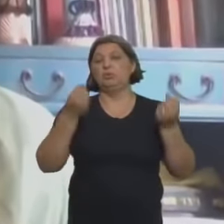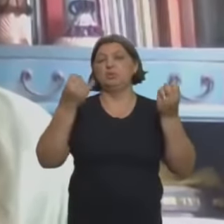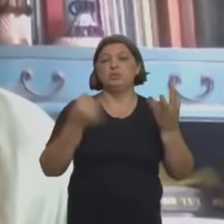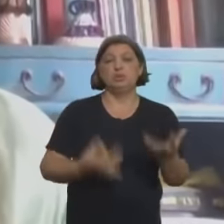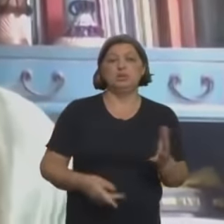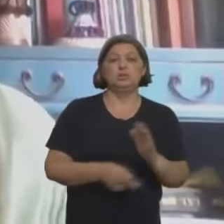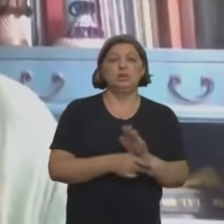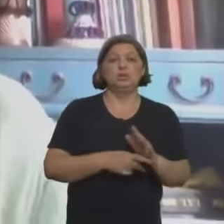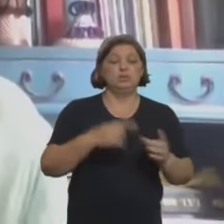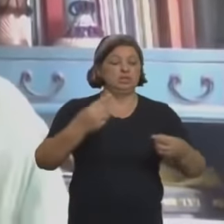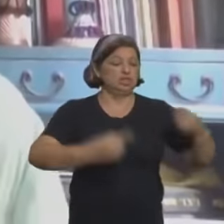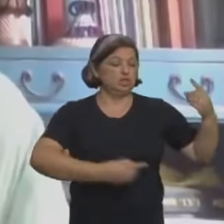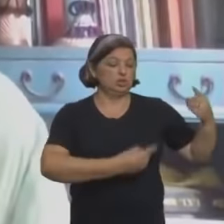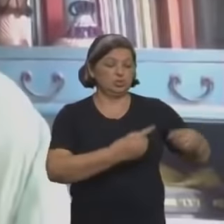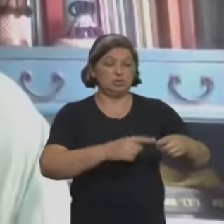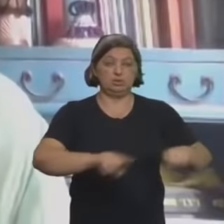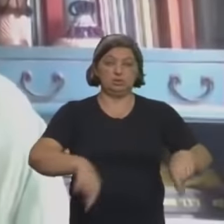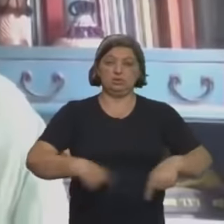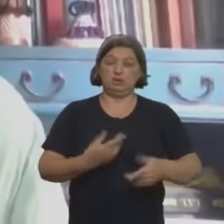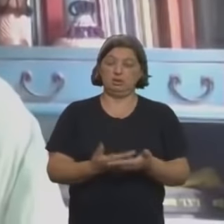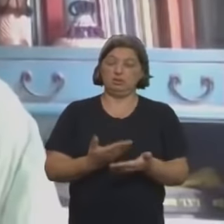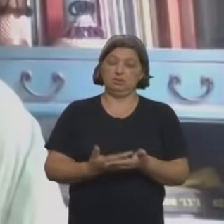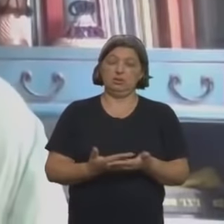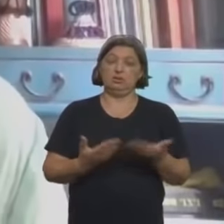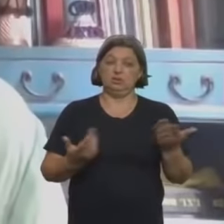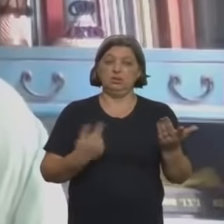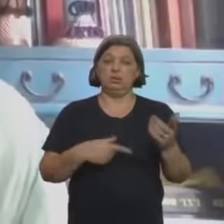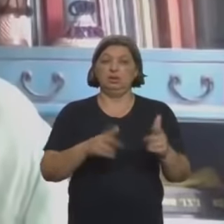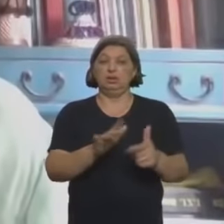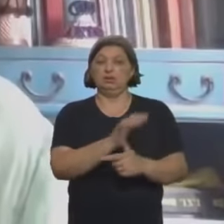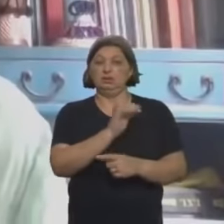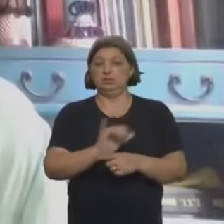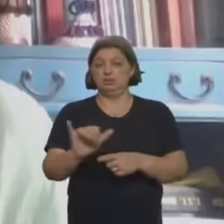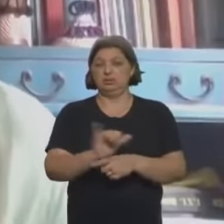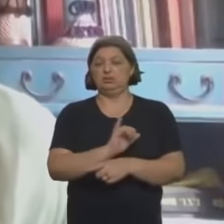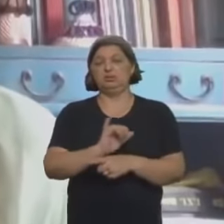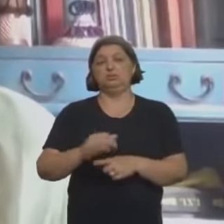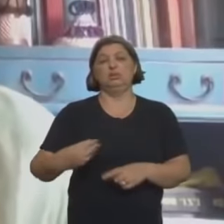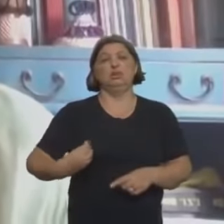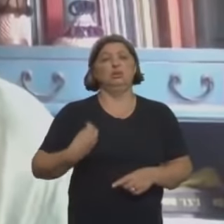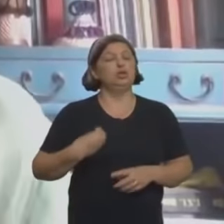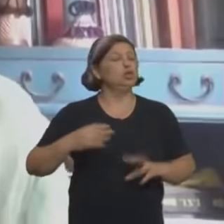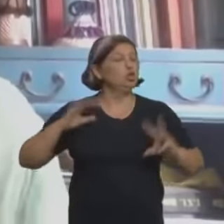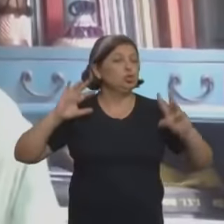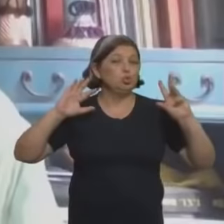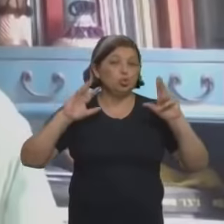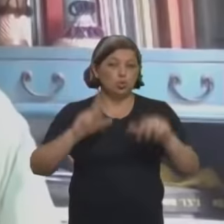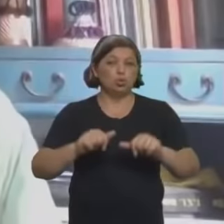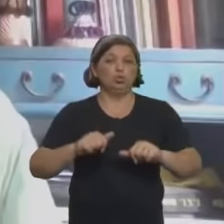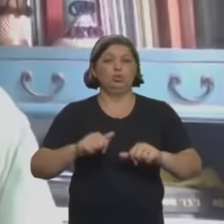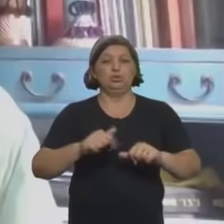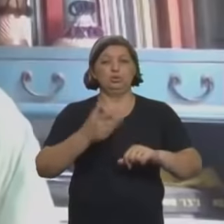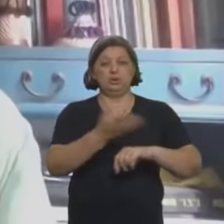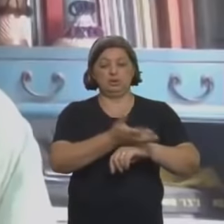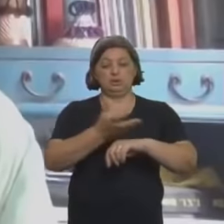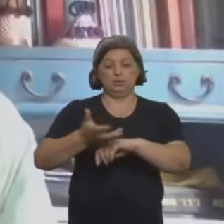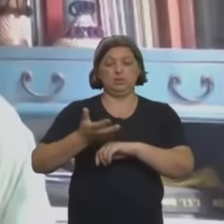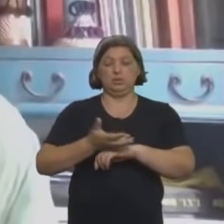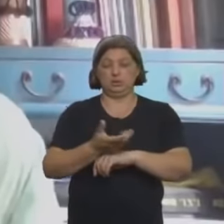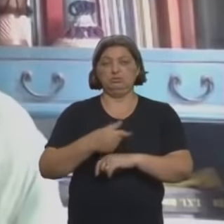discussões em sala de aula. E essas estratégias eu aconselho que vocês levem para todas as disciplinas, porque é ali